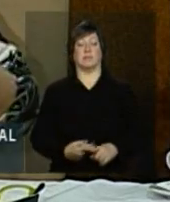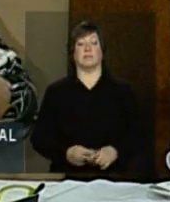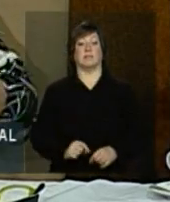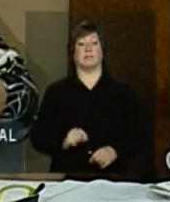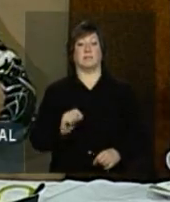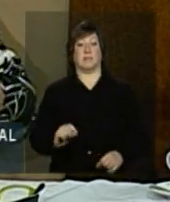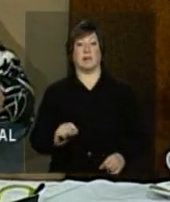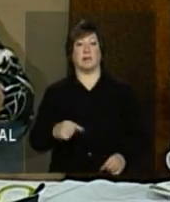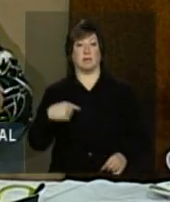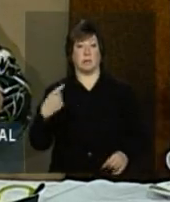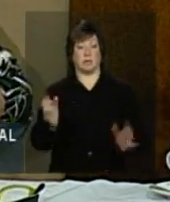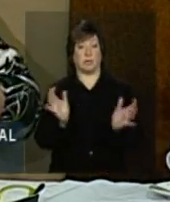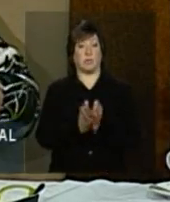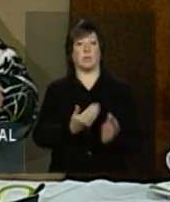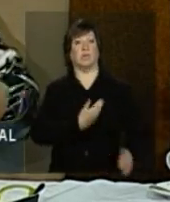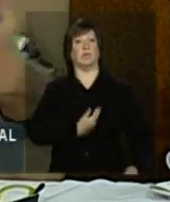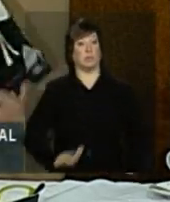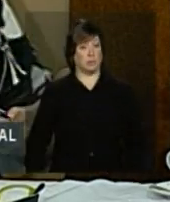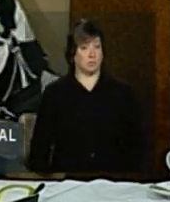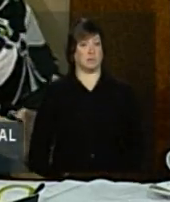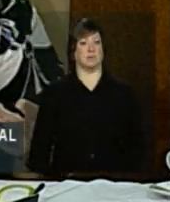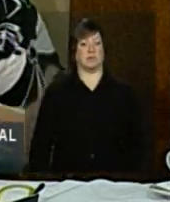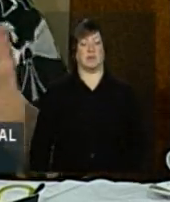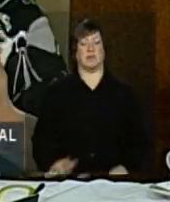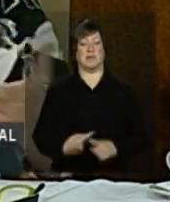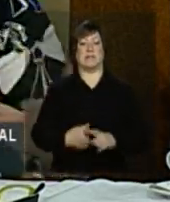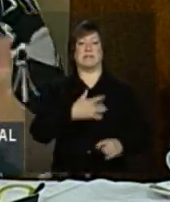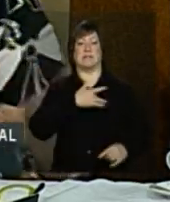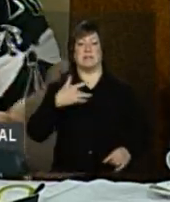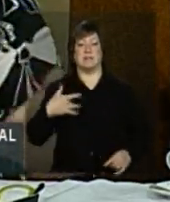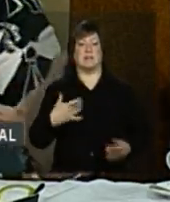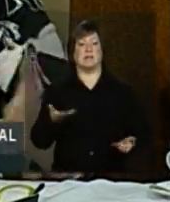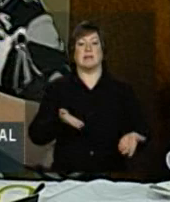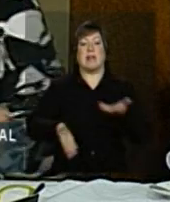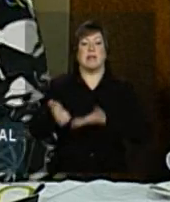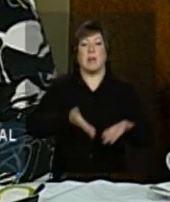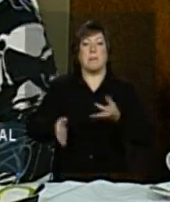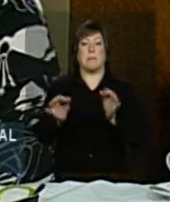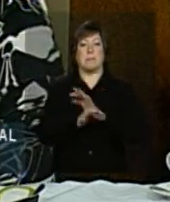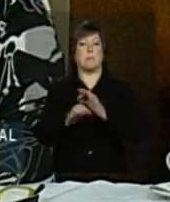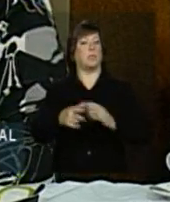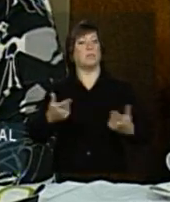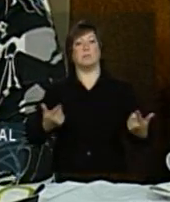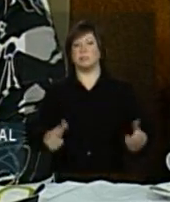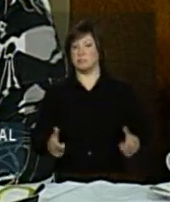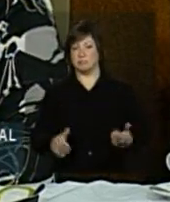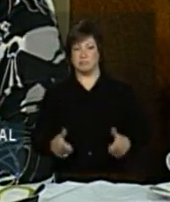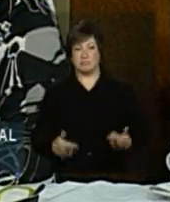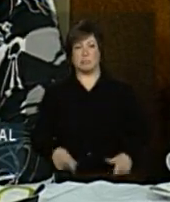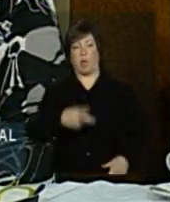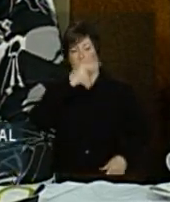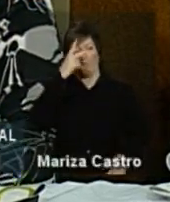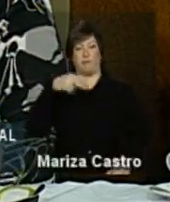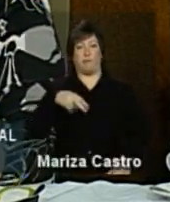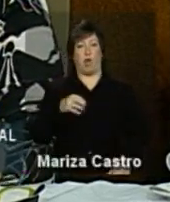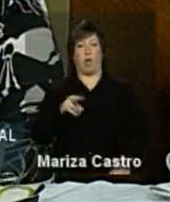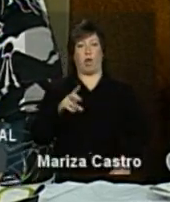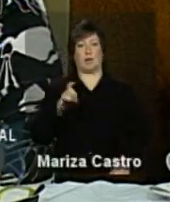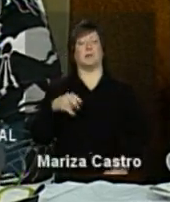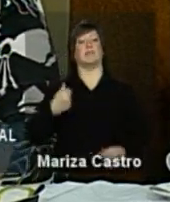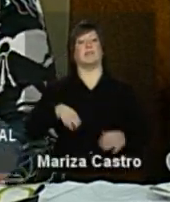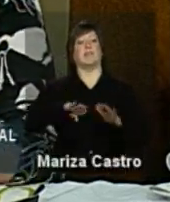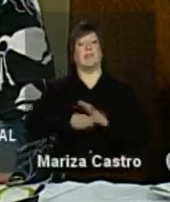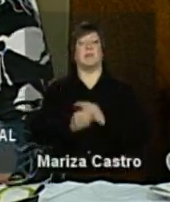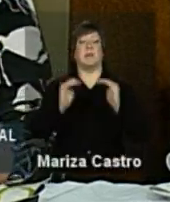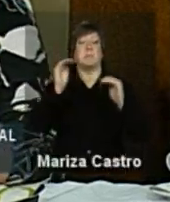negligenciadas pelo setor público né pela rede de saúde que portanto não dava assistência e cuidava e muitas